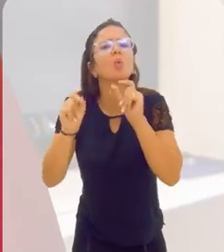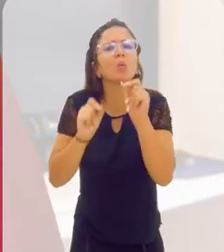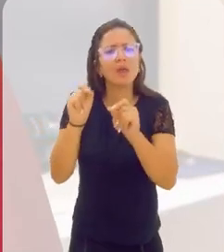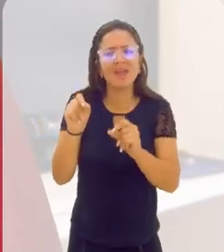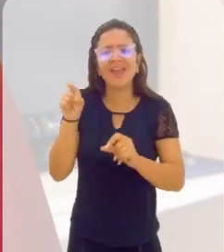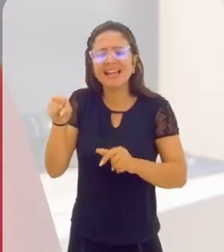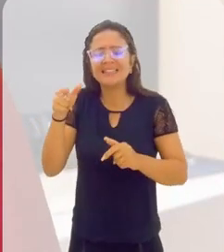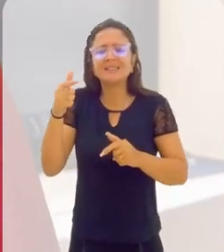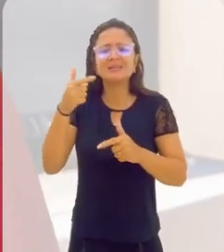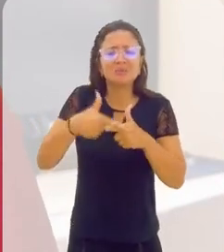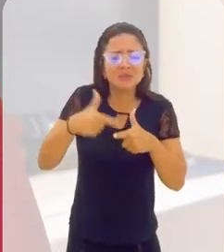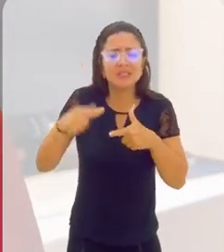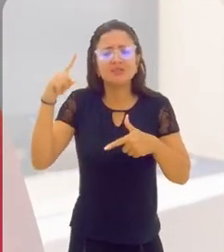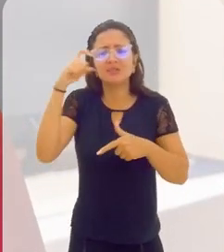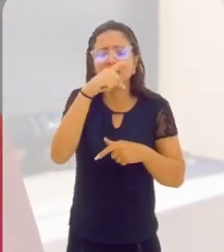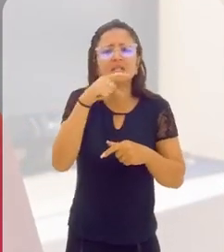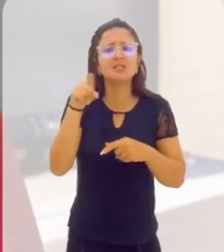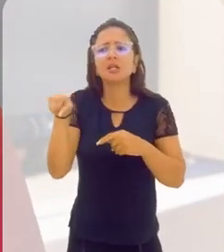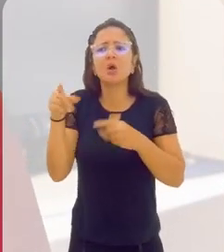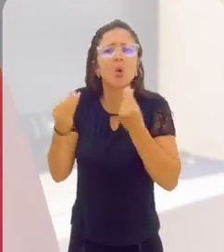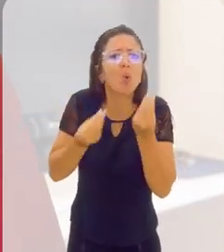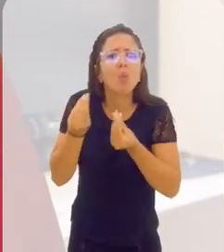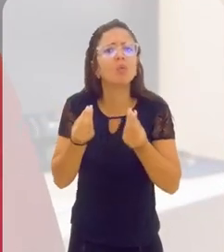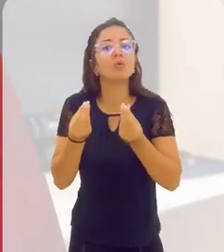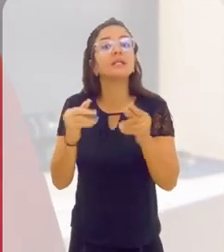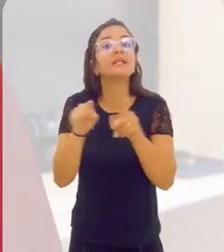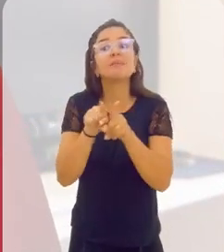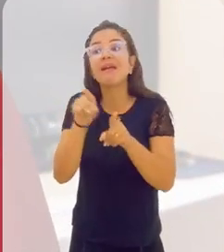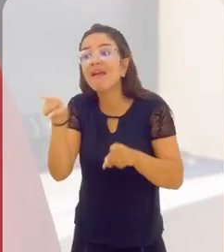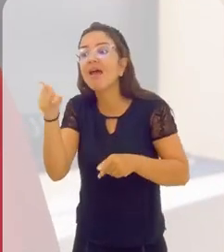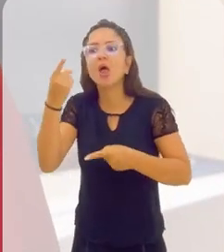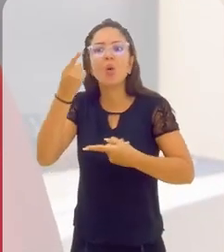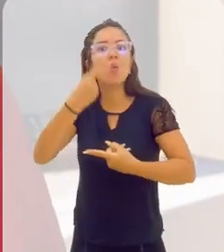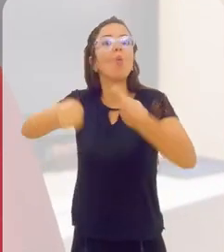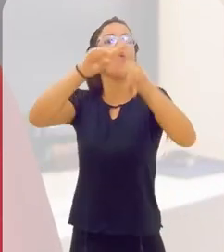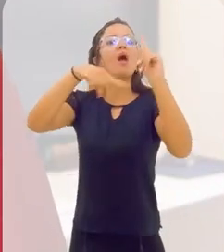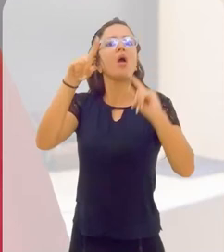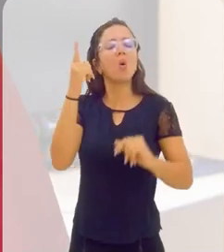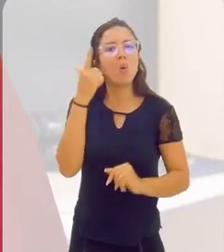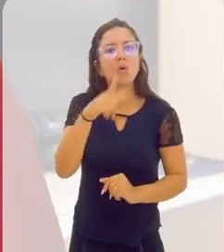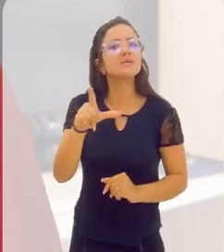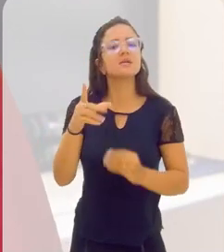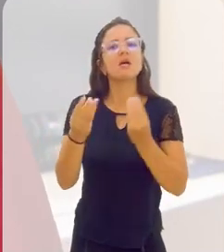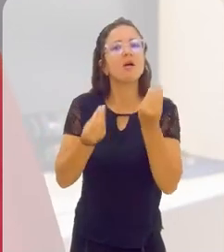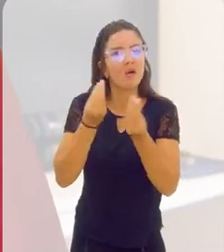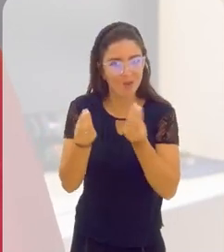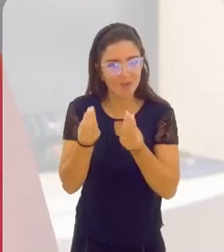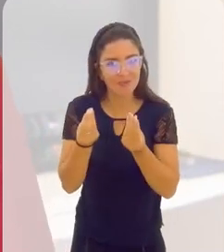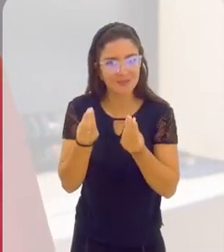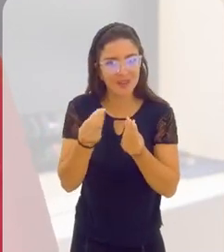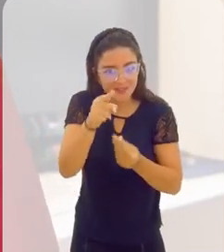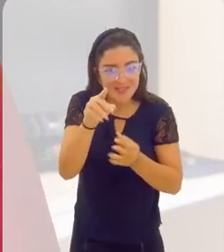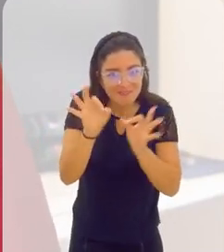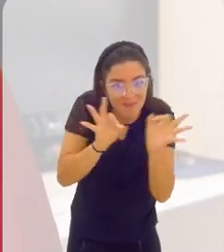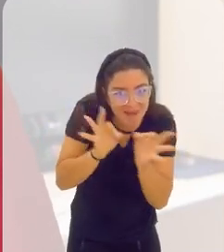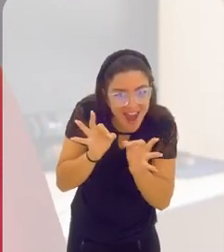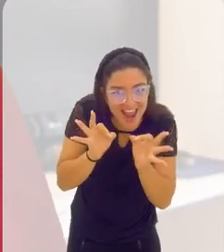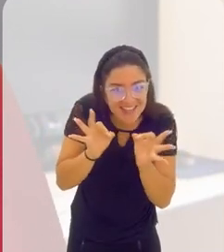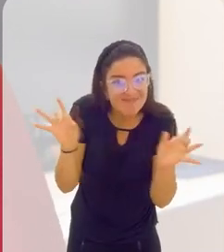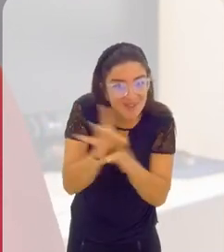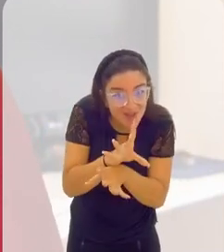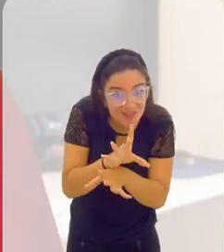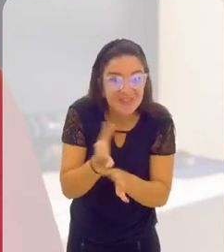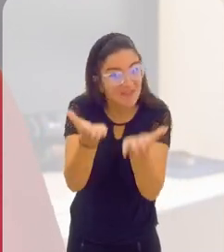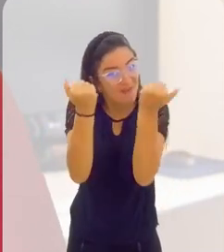as coisas apertam o que ela faz e o sucesso de que forma alcançou então Aperte os